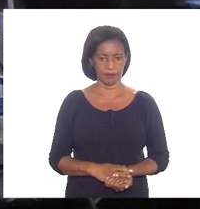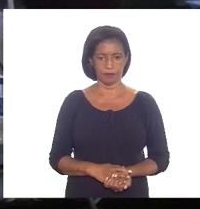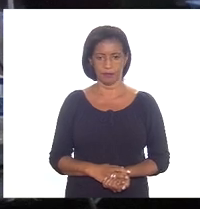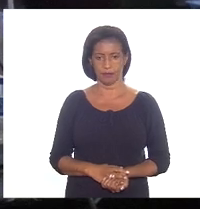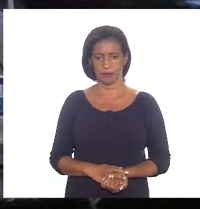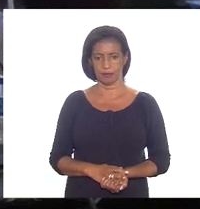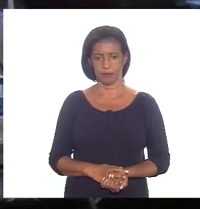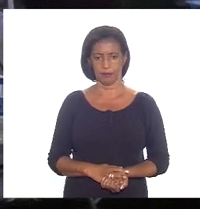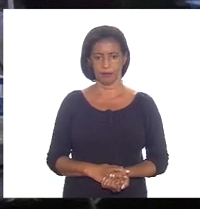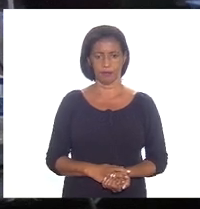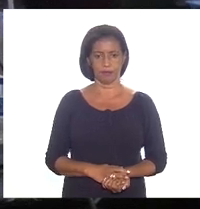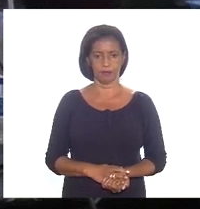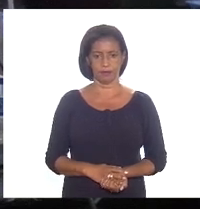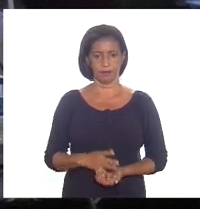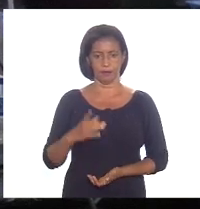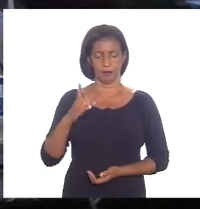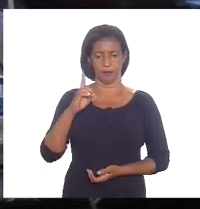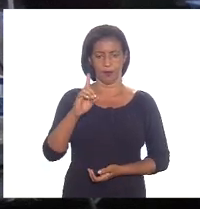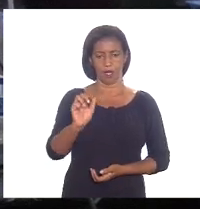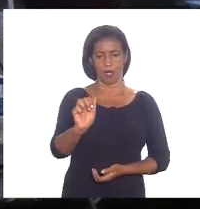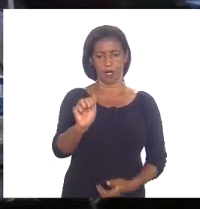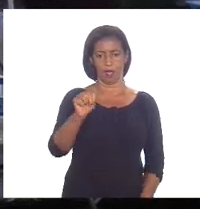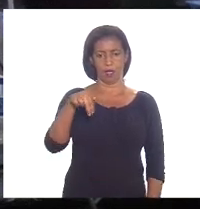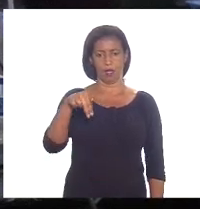Deputado Anderson Moraes.